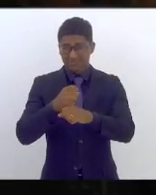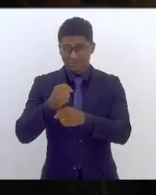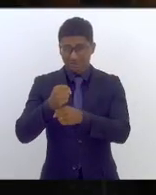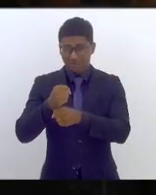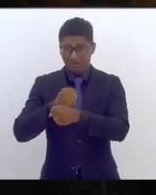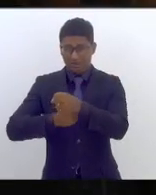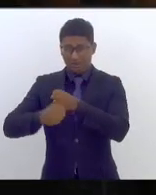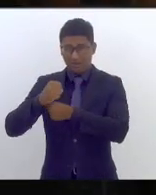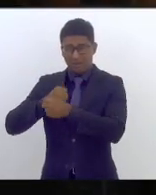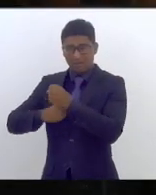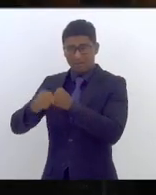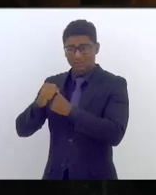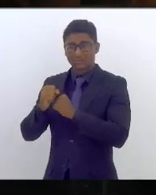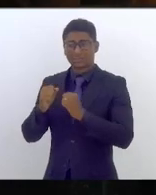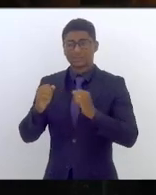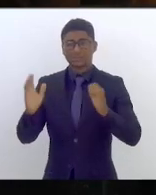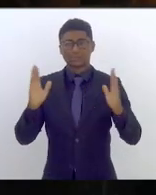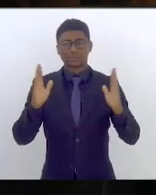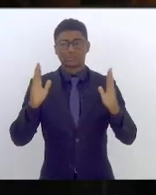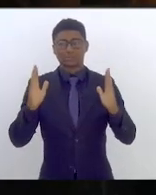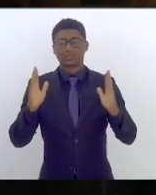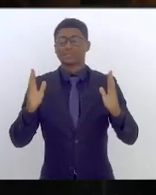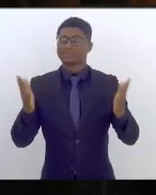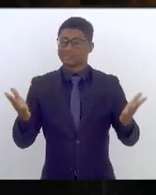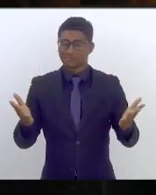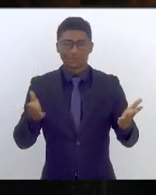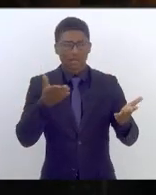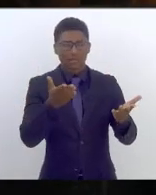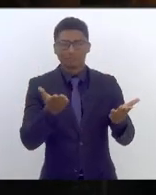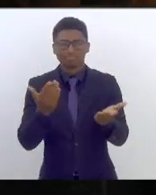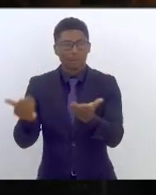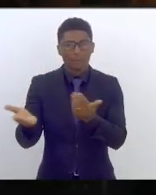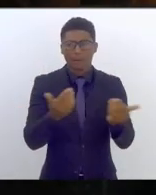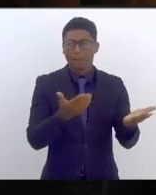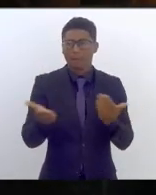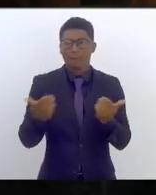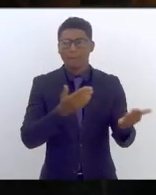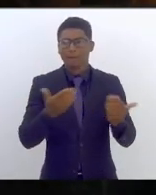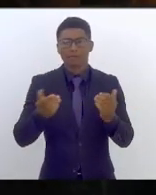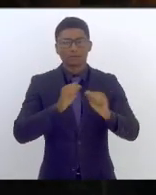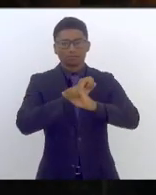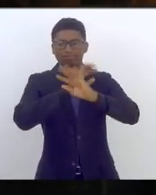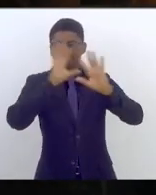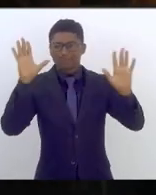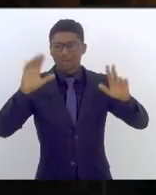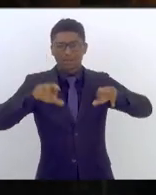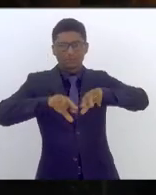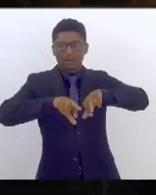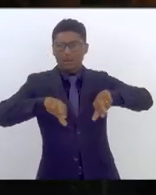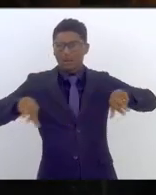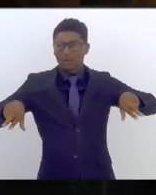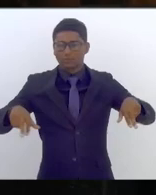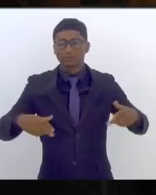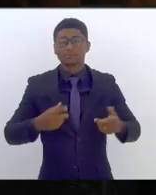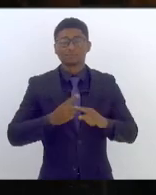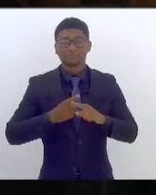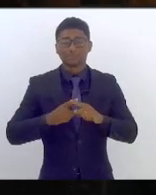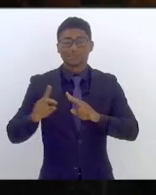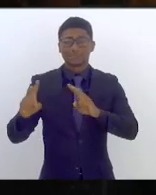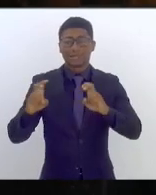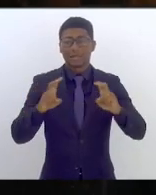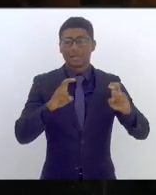sua capacidade de diálogo transparência e competência na condução de assuntos delicadíssimos